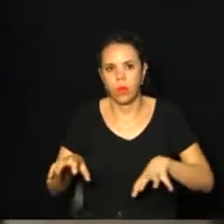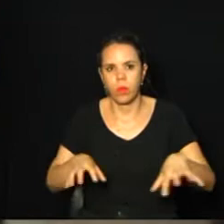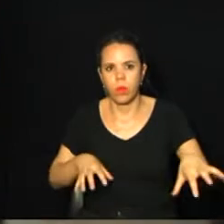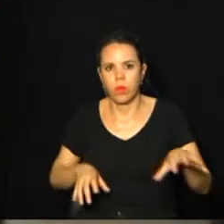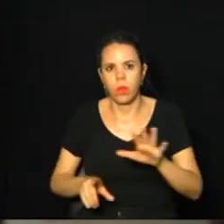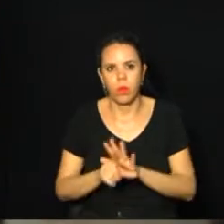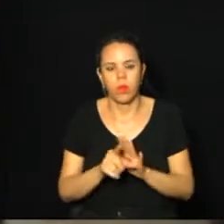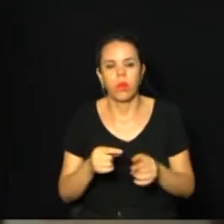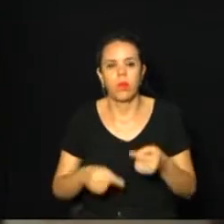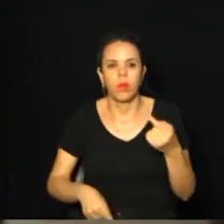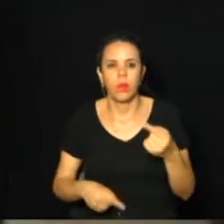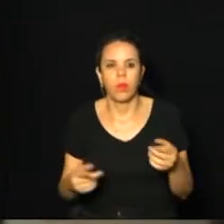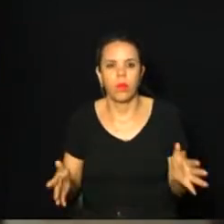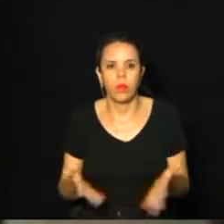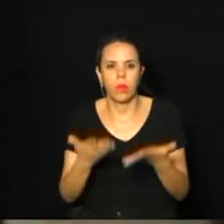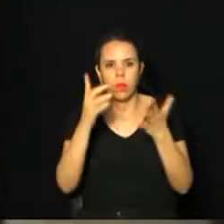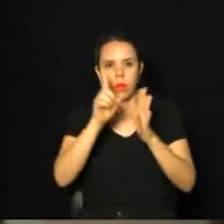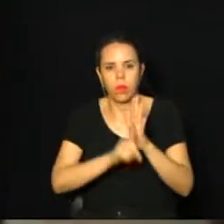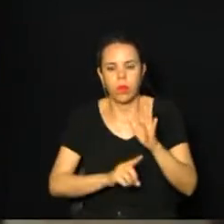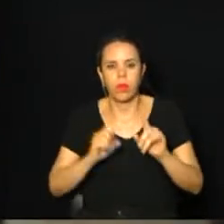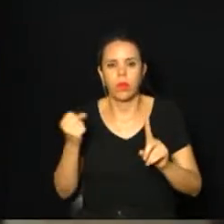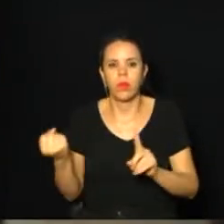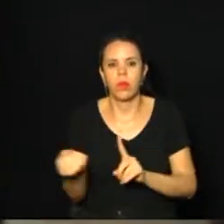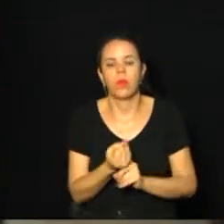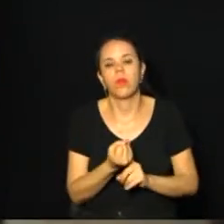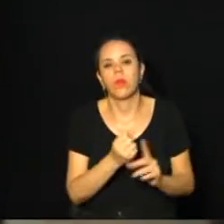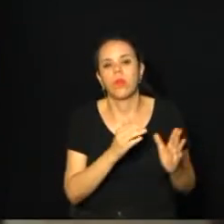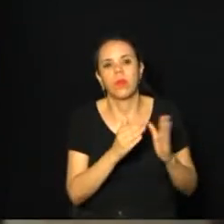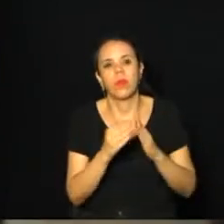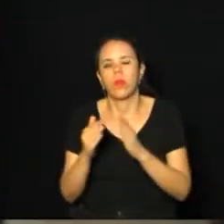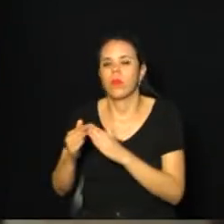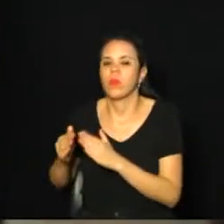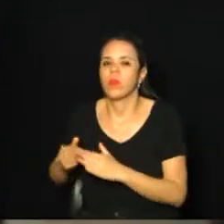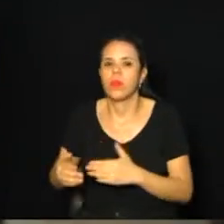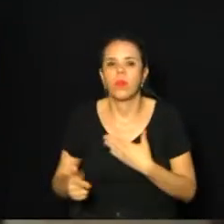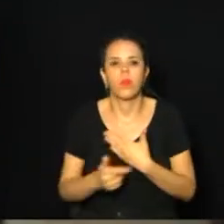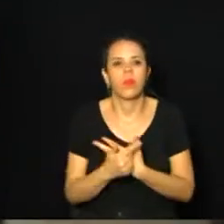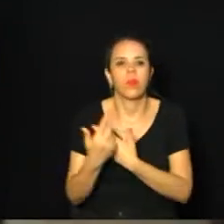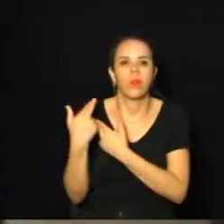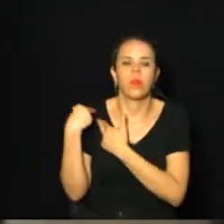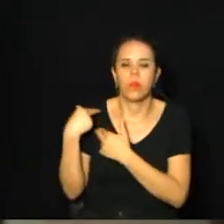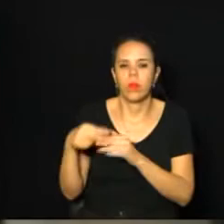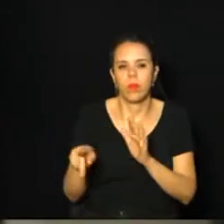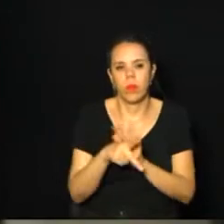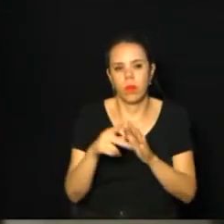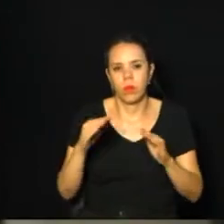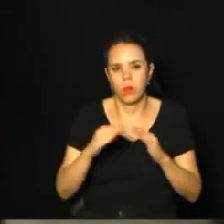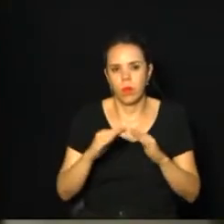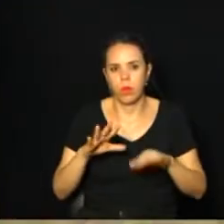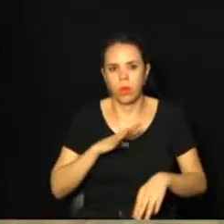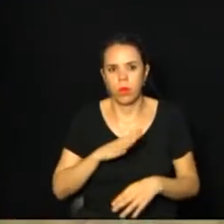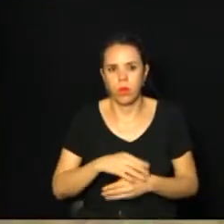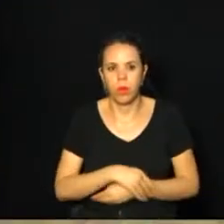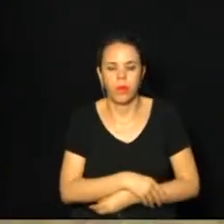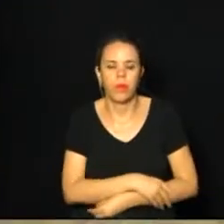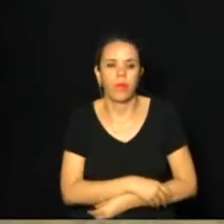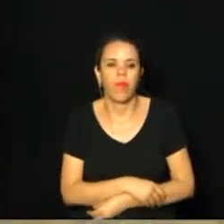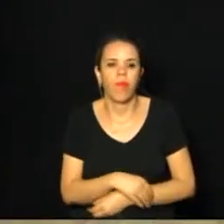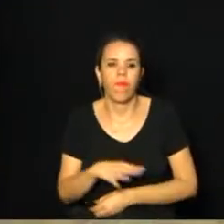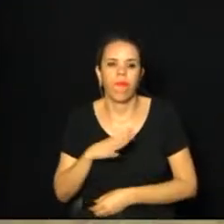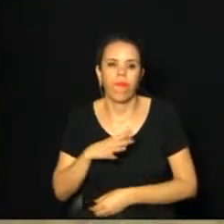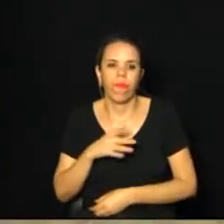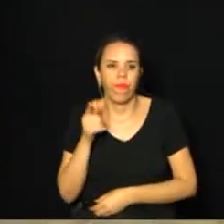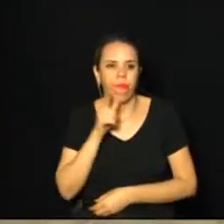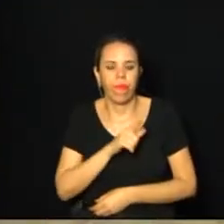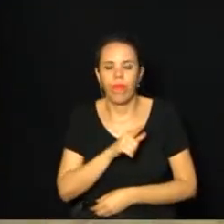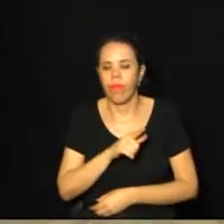com a lei, promovendo o direito social à moradia, a função social da propriedade e da cidade. Para a cidade ela ganha,